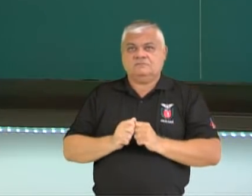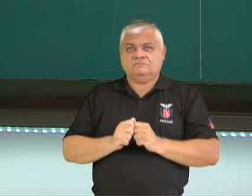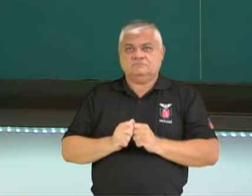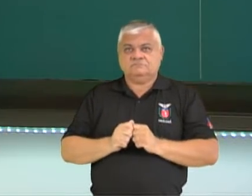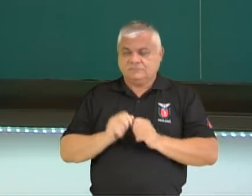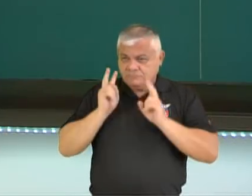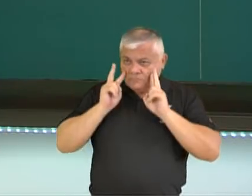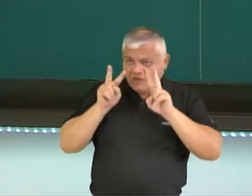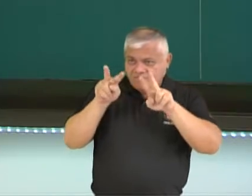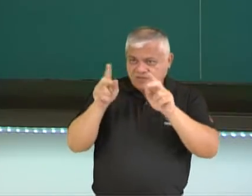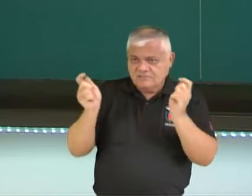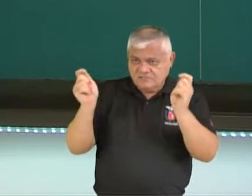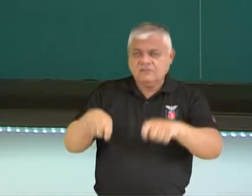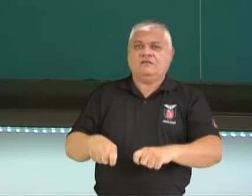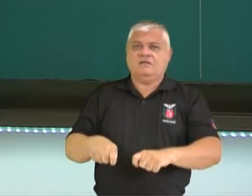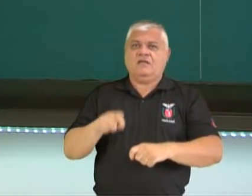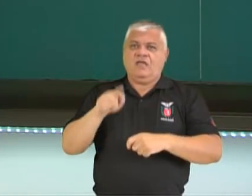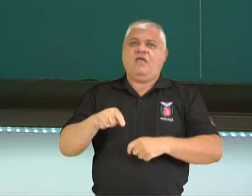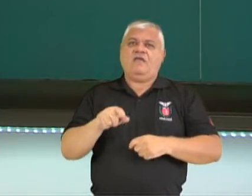visão, tá?